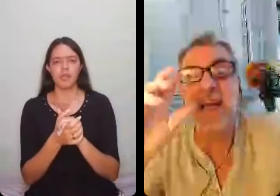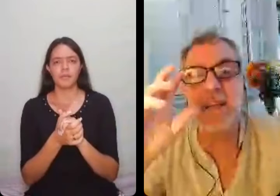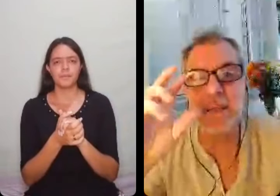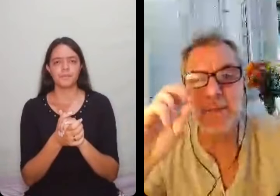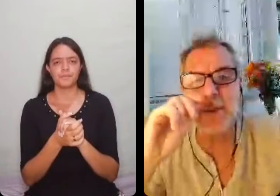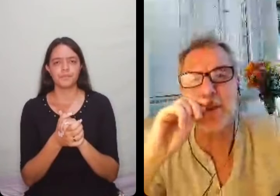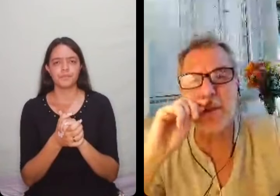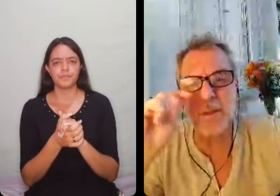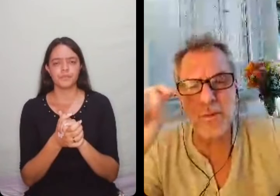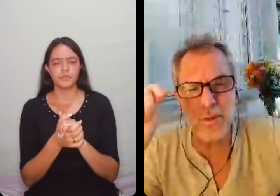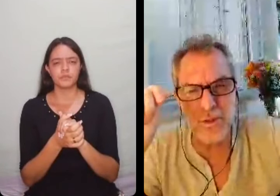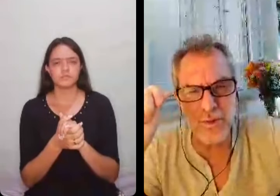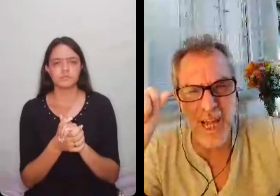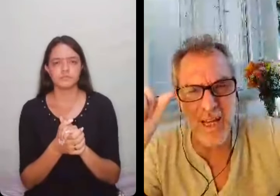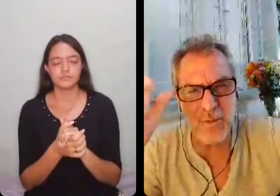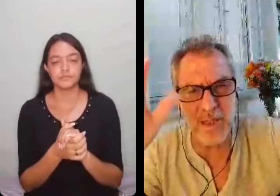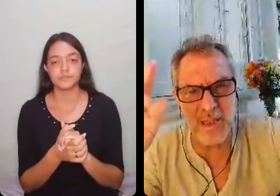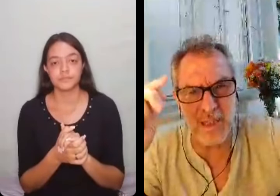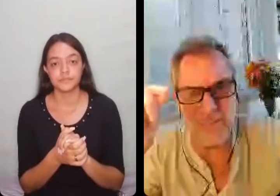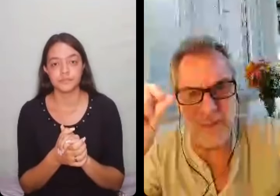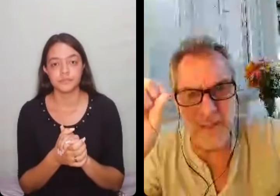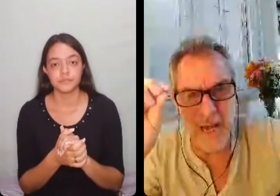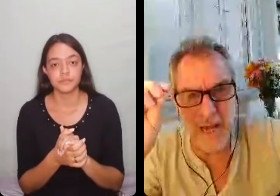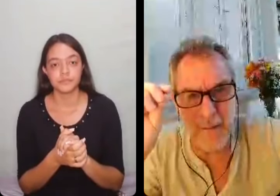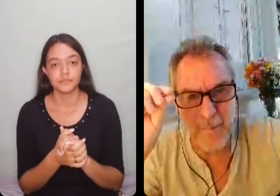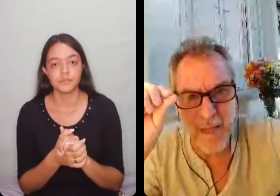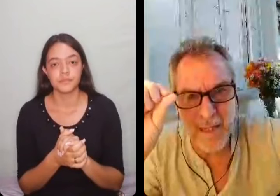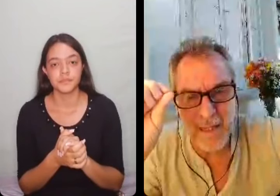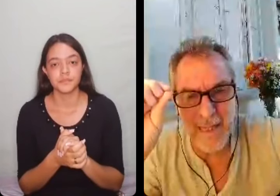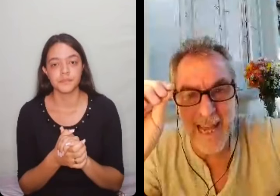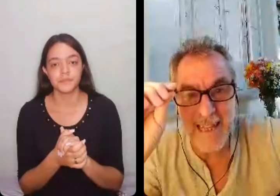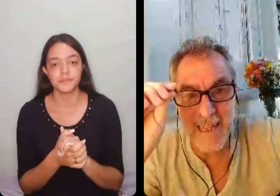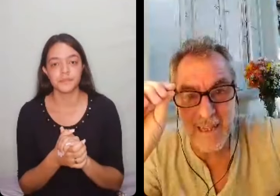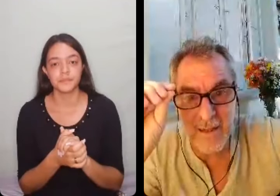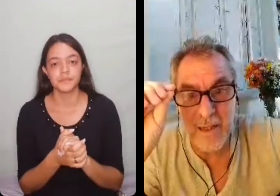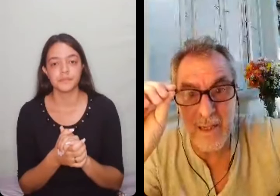Sugere. Sugere, como se diz? É, sugere, né?